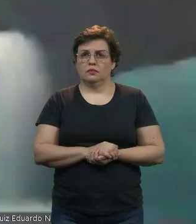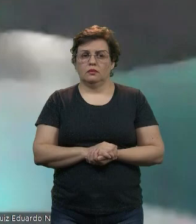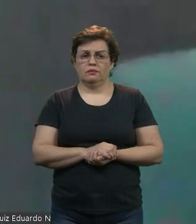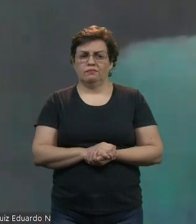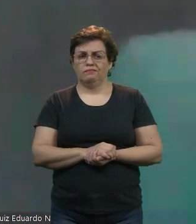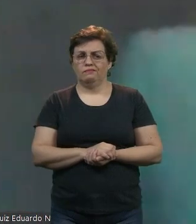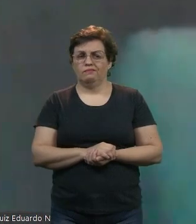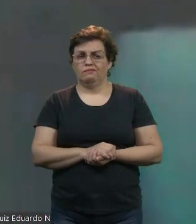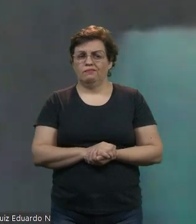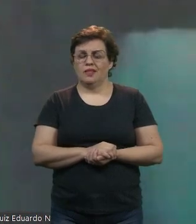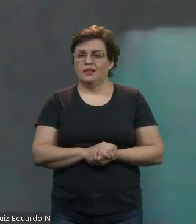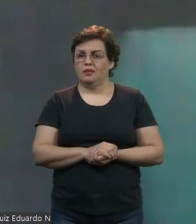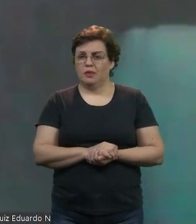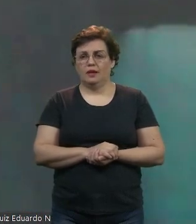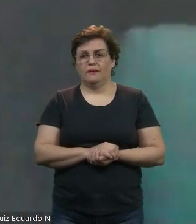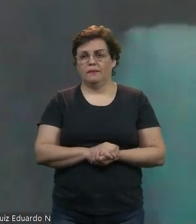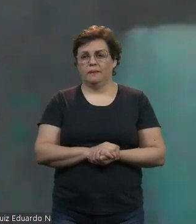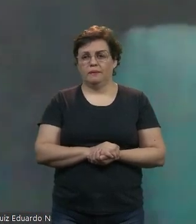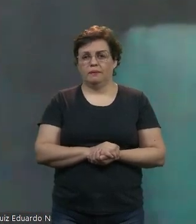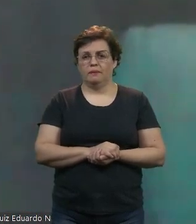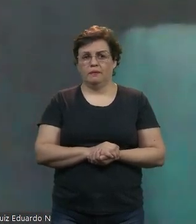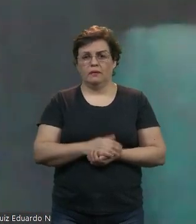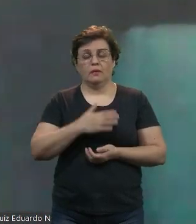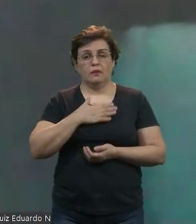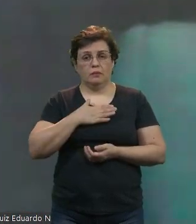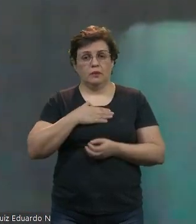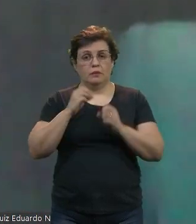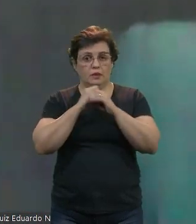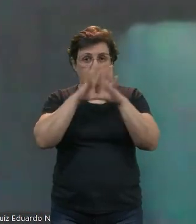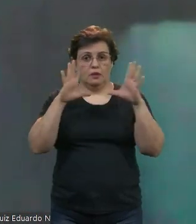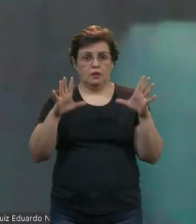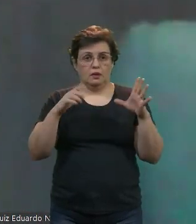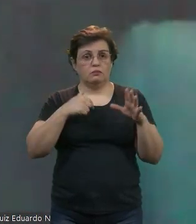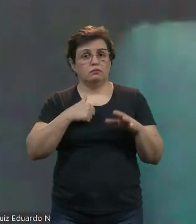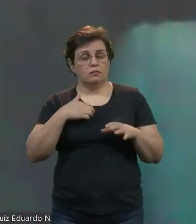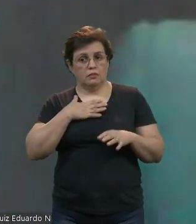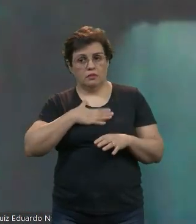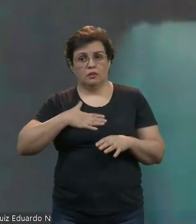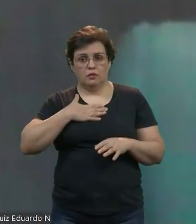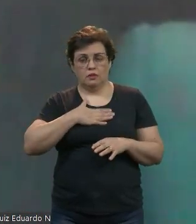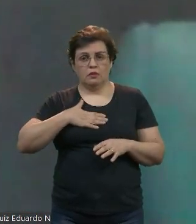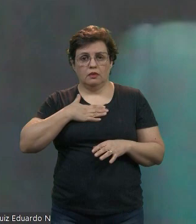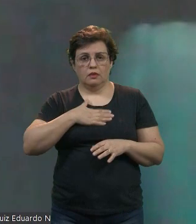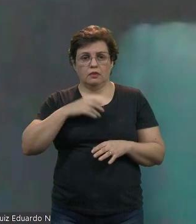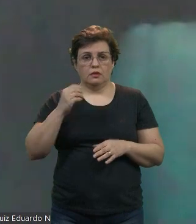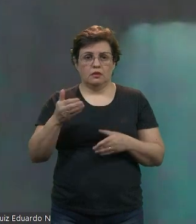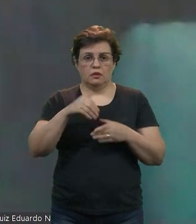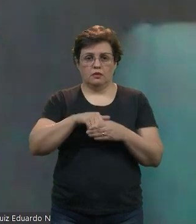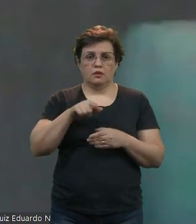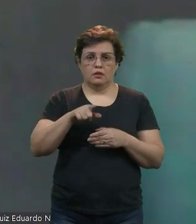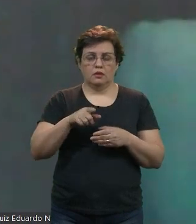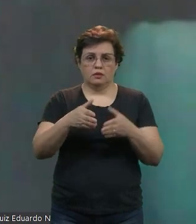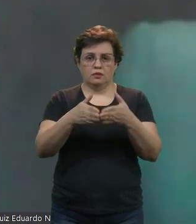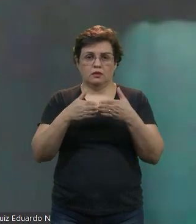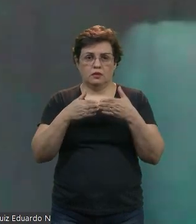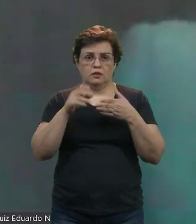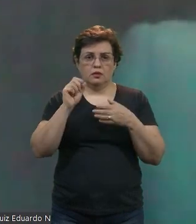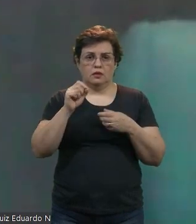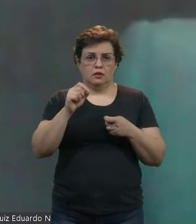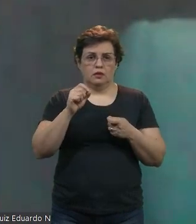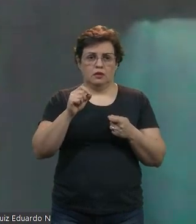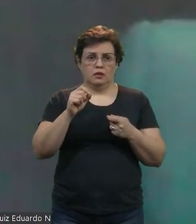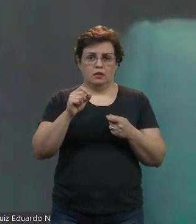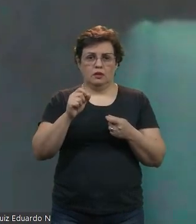Senhor presidente, para mim é claro, eu gostaria, na votação desse requerimento, que me